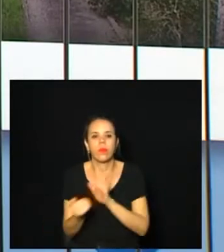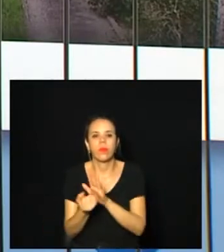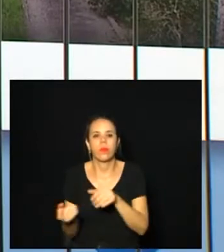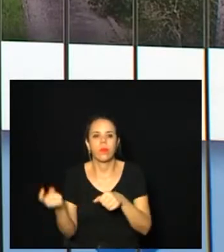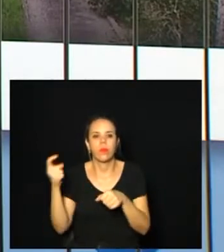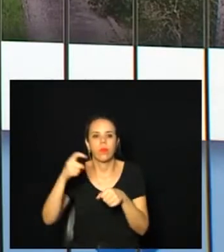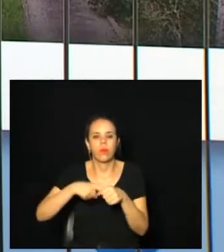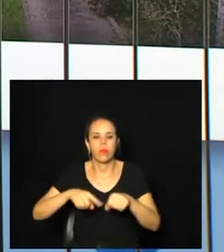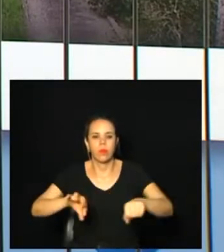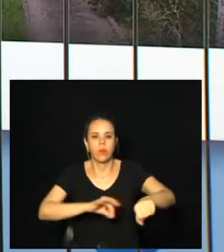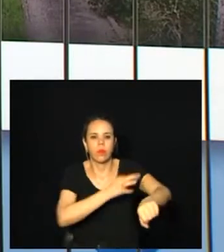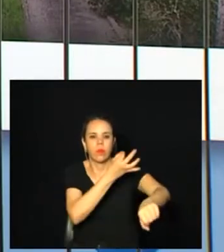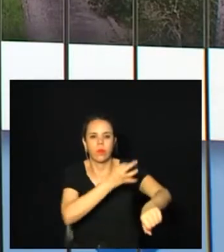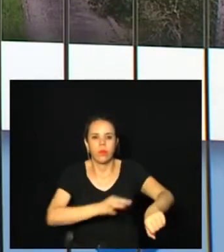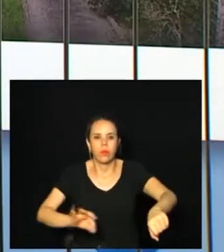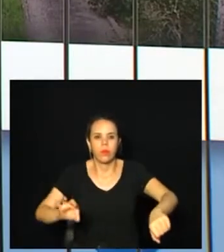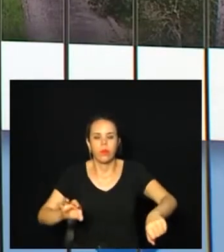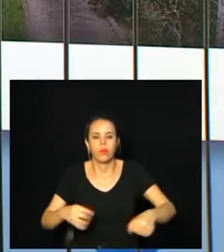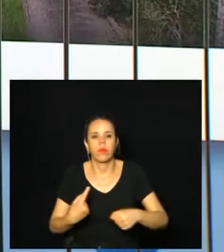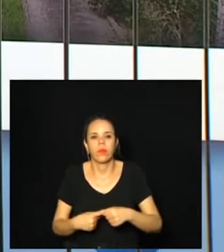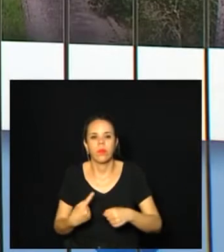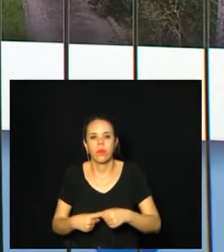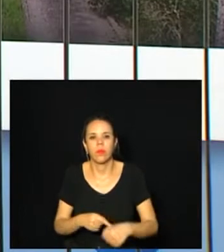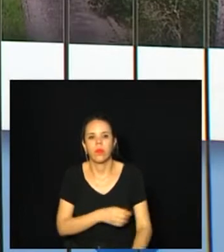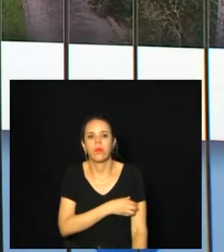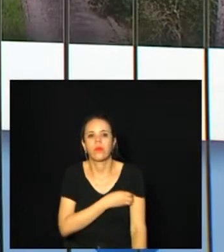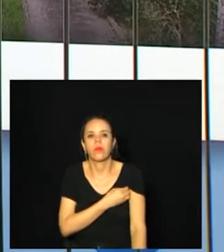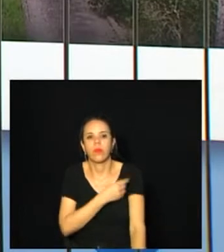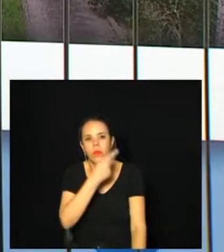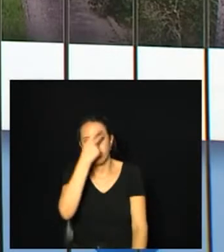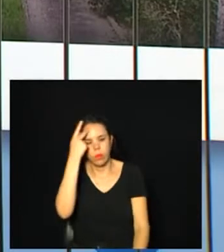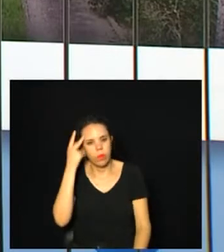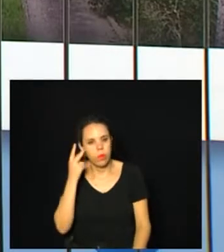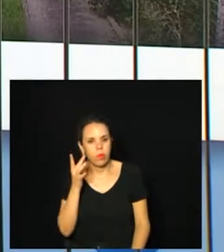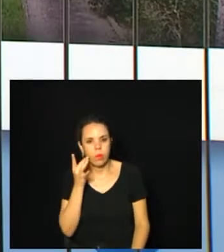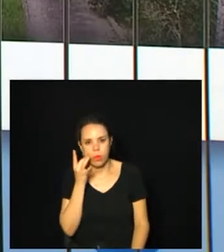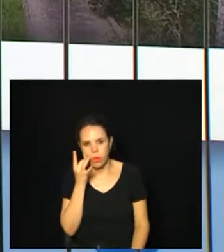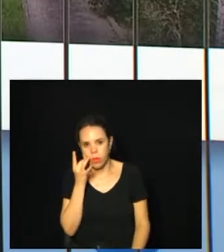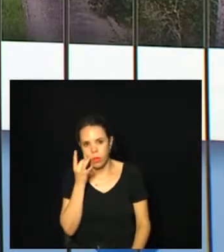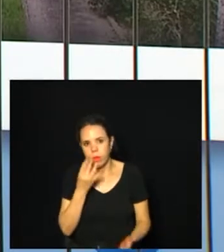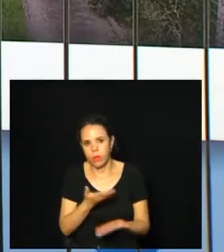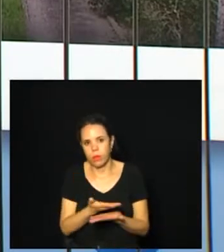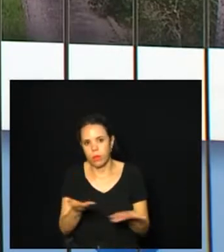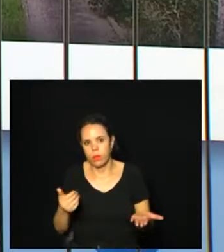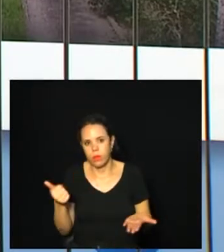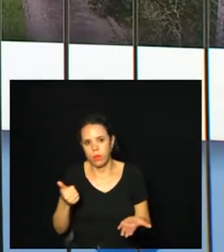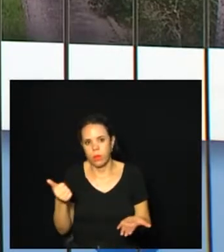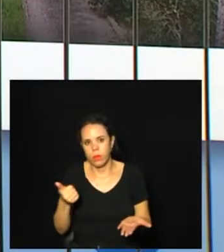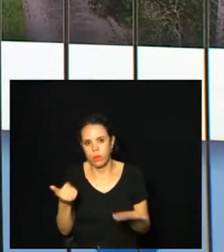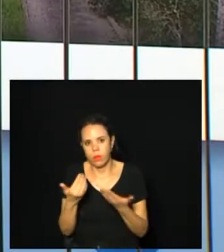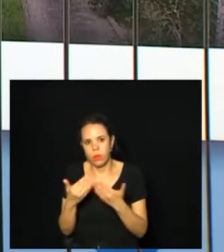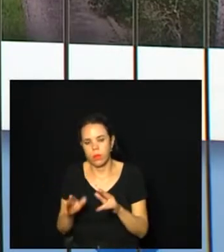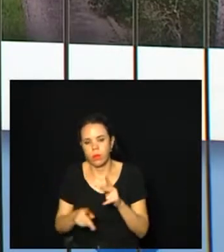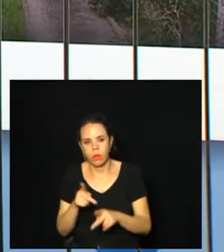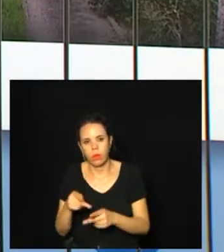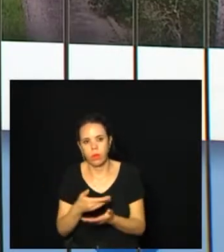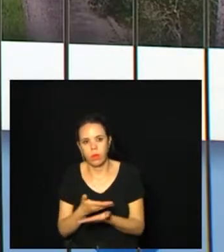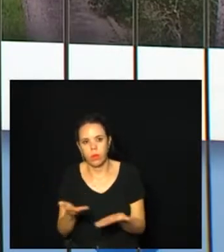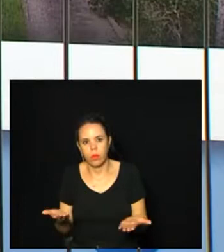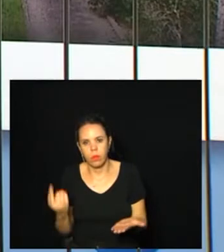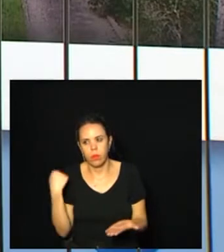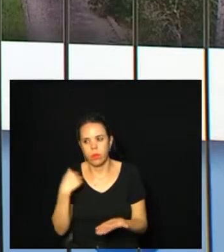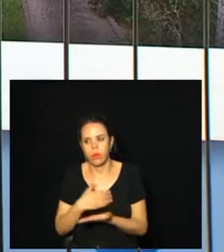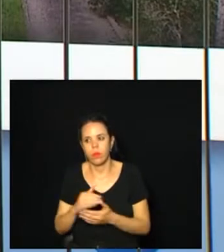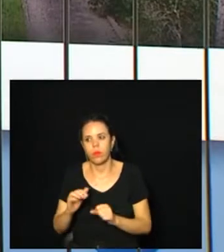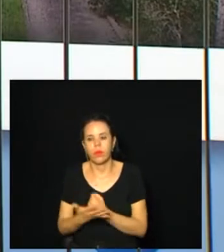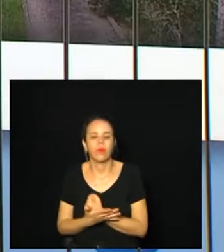retorno da Orquestra Sinfônica Municipal para os concertos presenciais. Será o primeiro aberto ao público desde o início